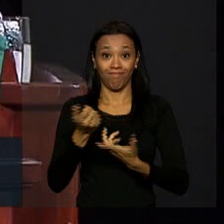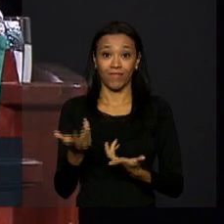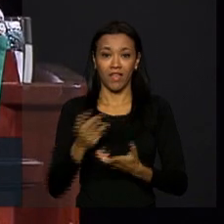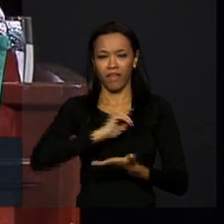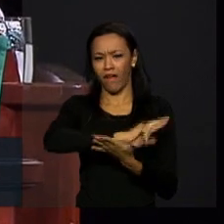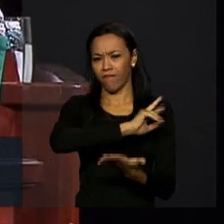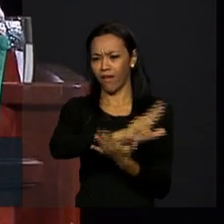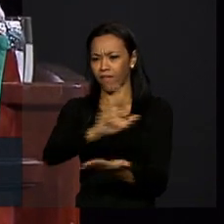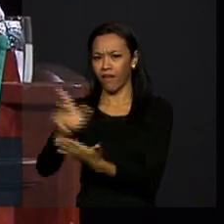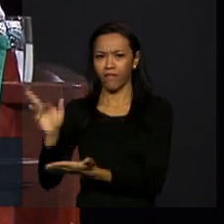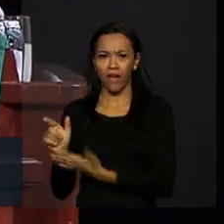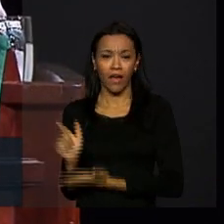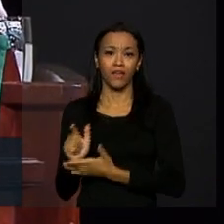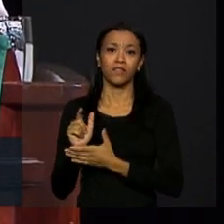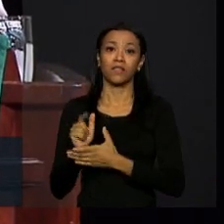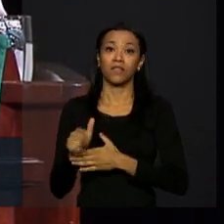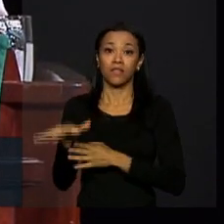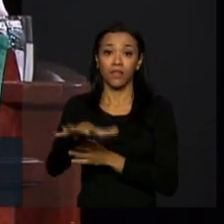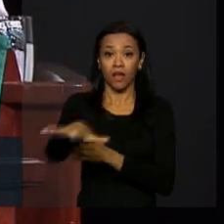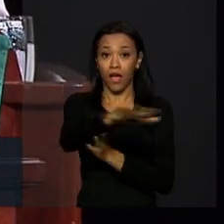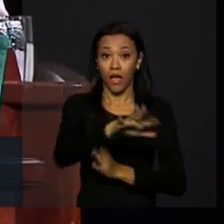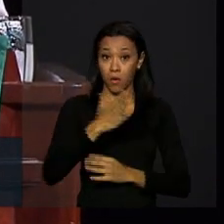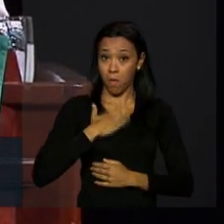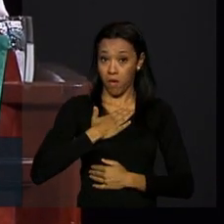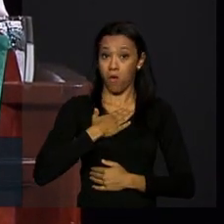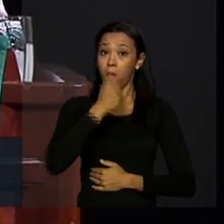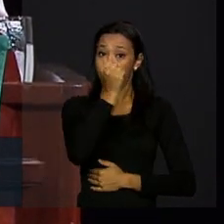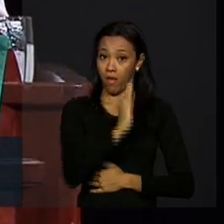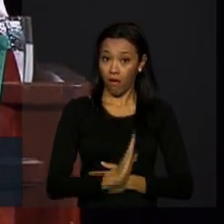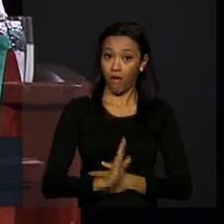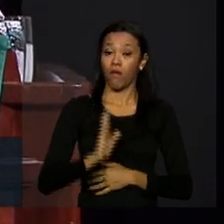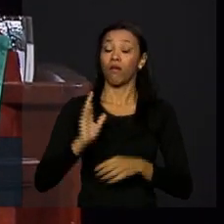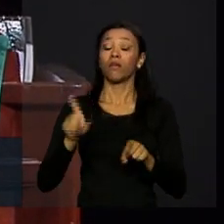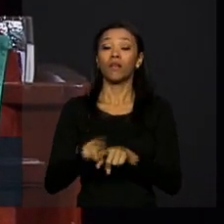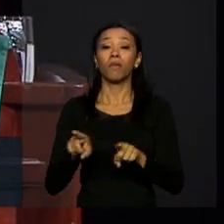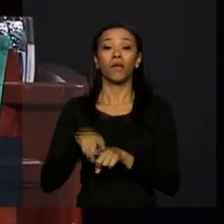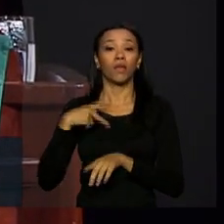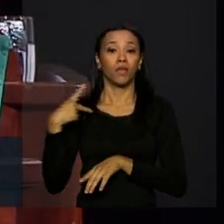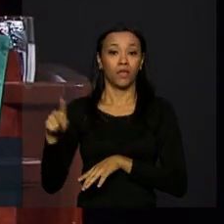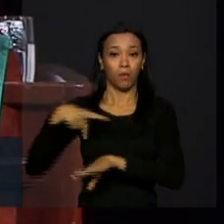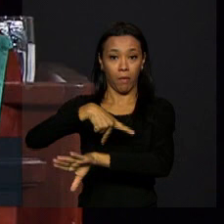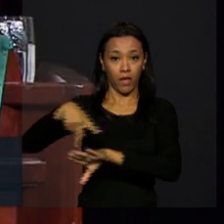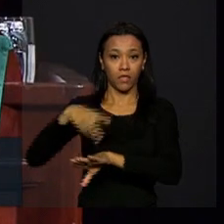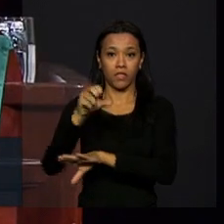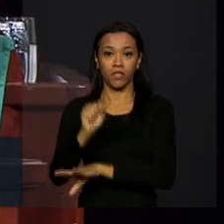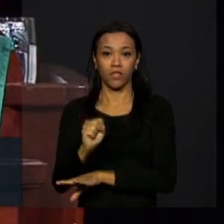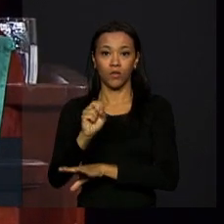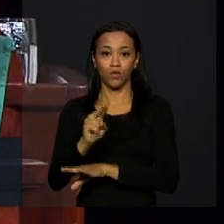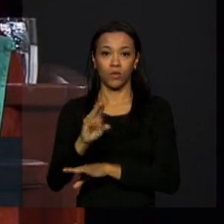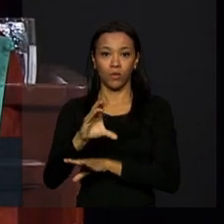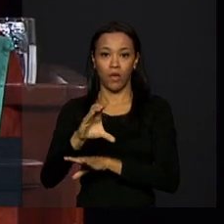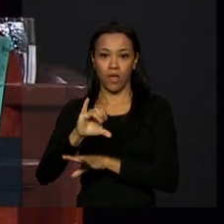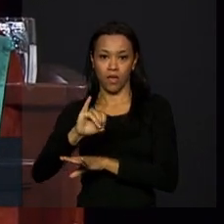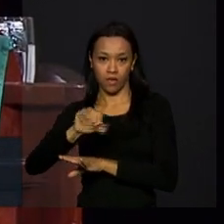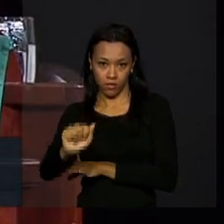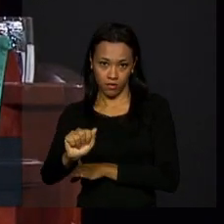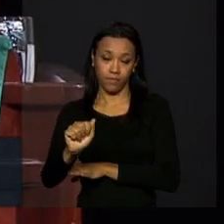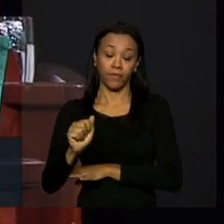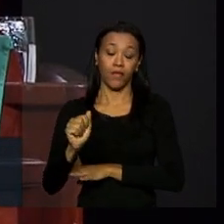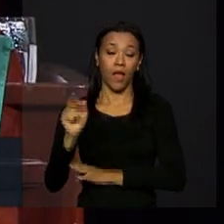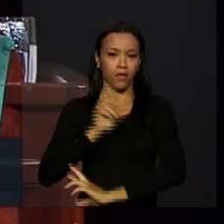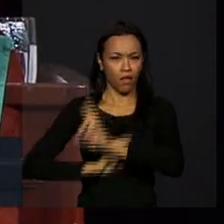setores estratégicos entre o meu país e a Suécia oito de nossas